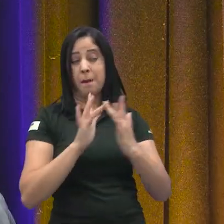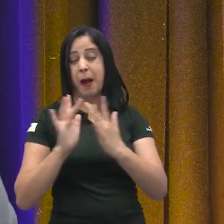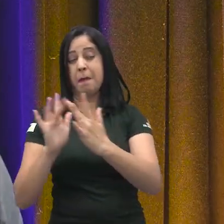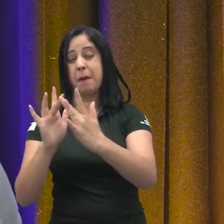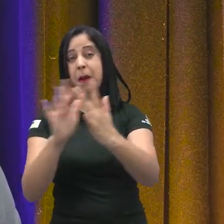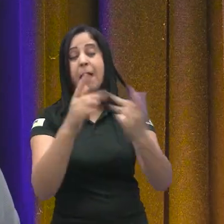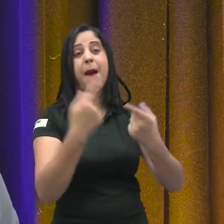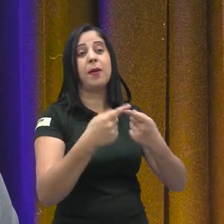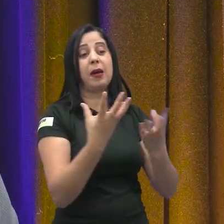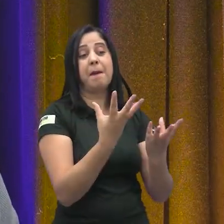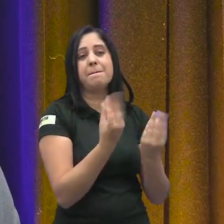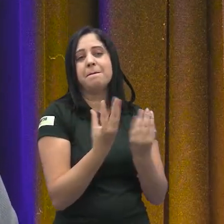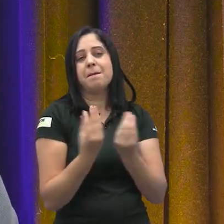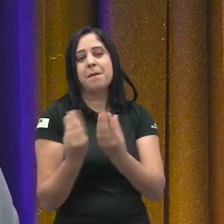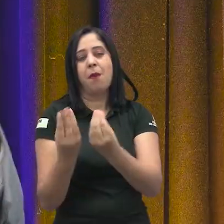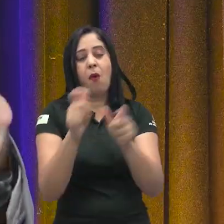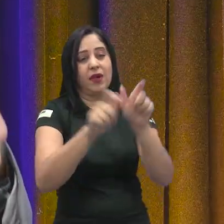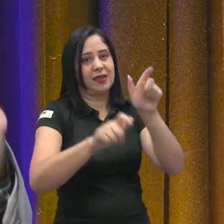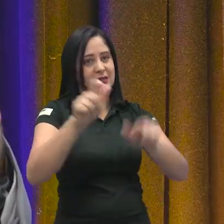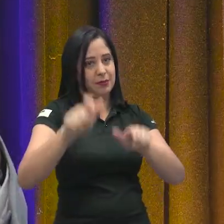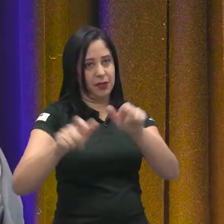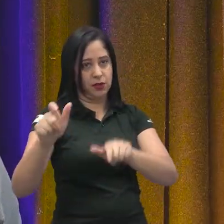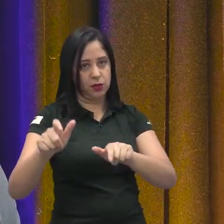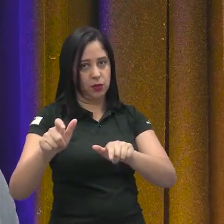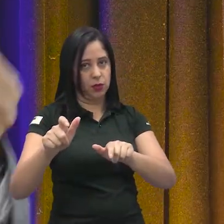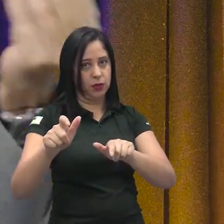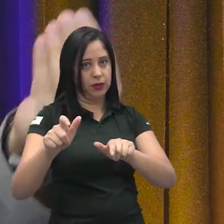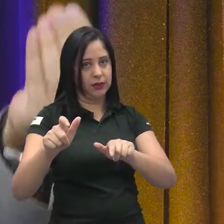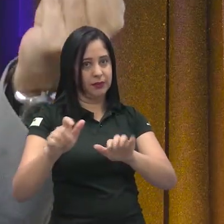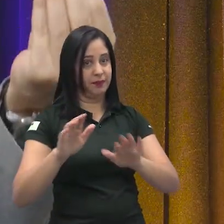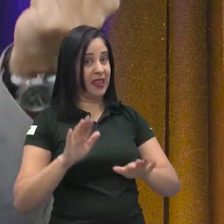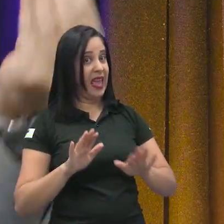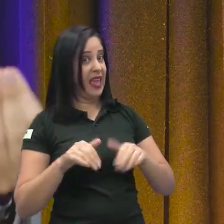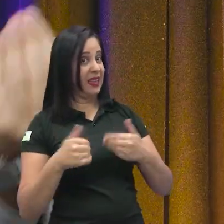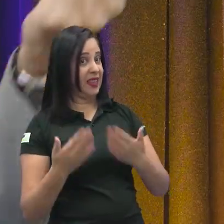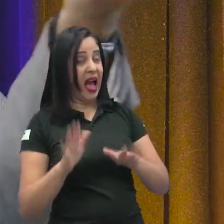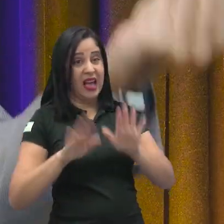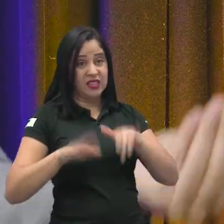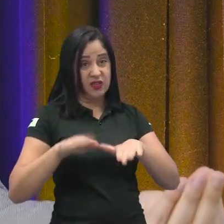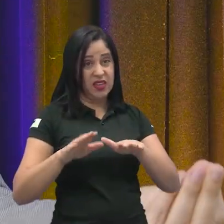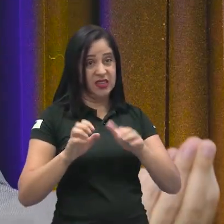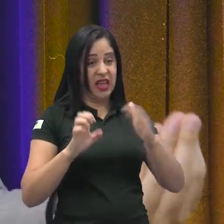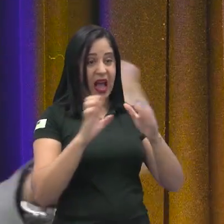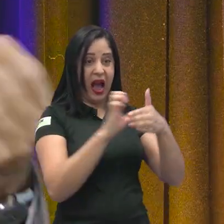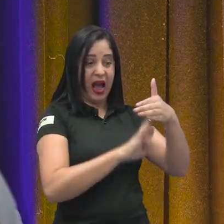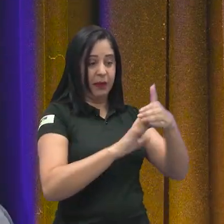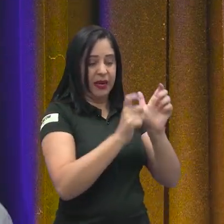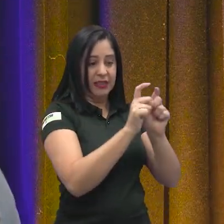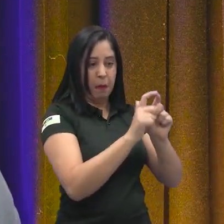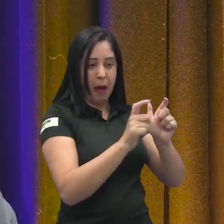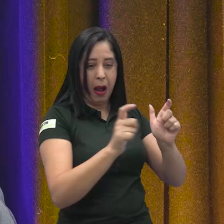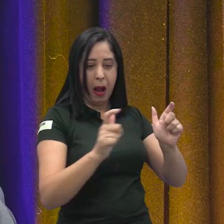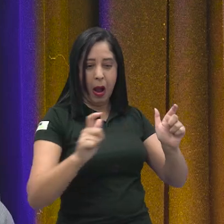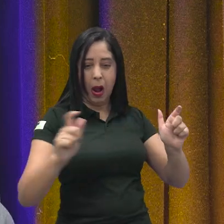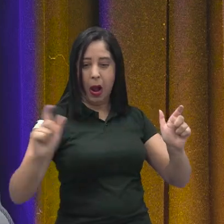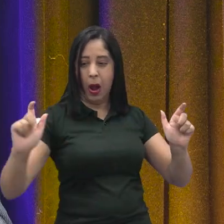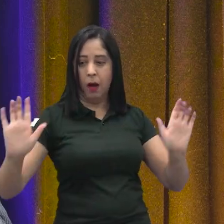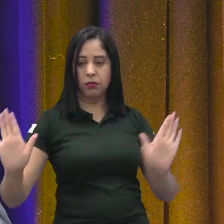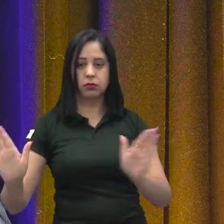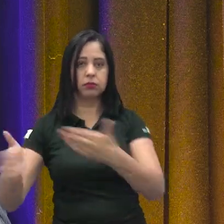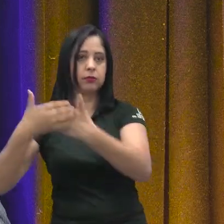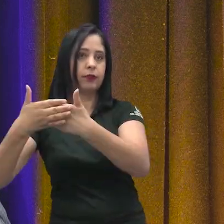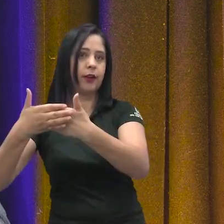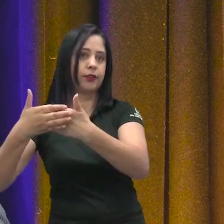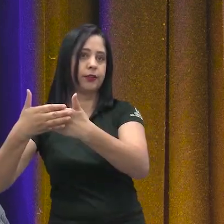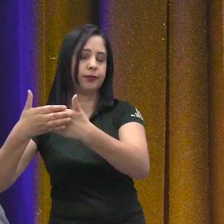empresa perde a cultura e ela acaba falindo mesmo, porque ela era boa enquanto ela era daquele jeito. Então, assim, hoje, né, nós temos